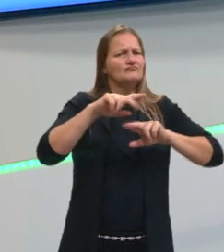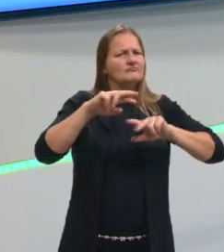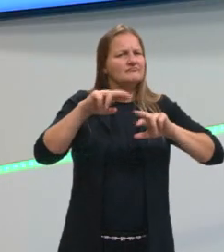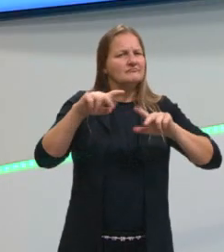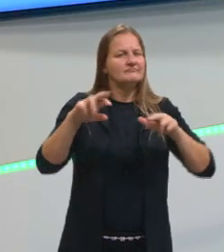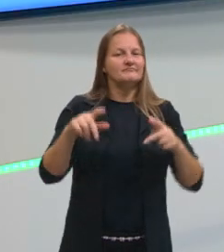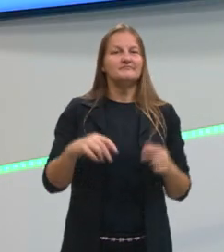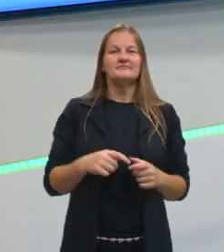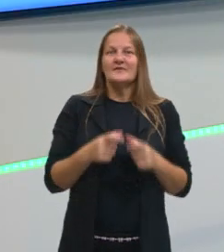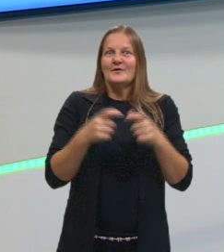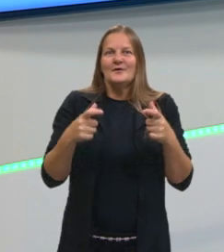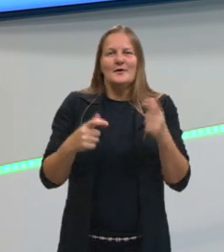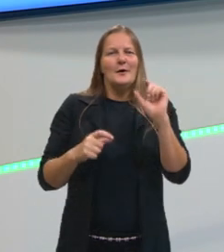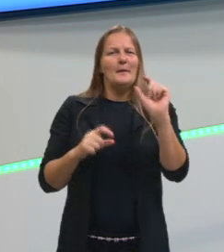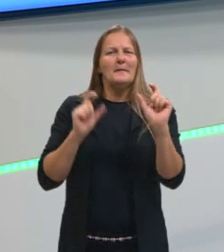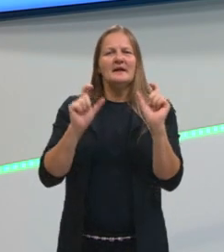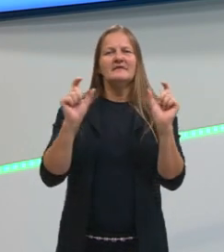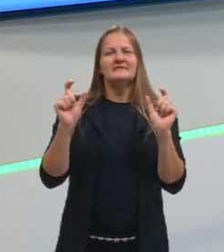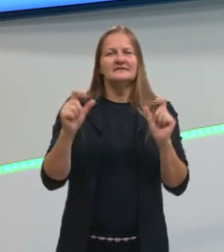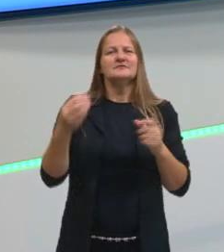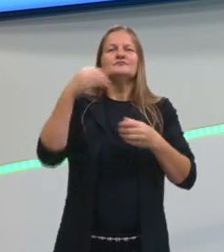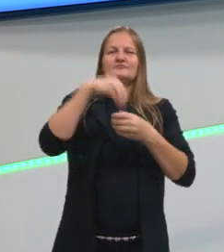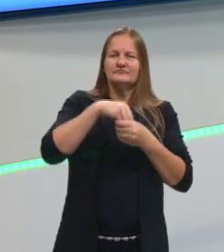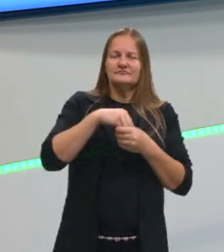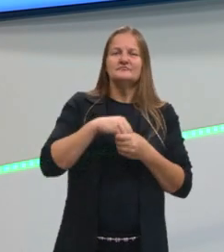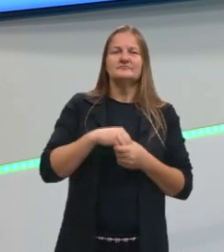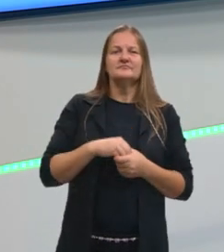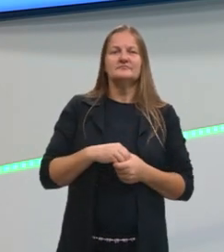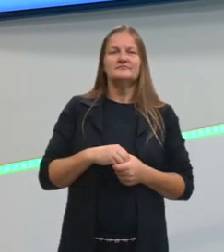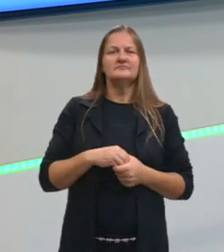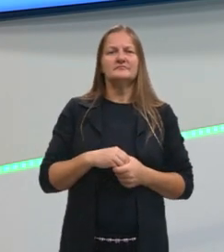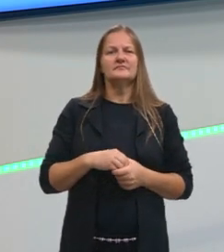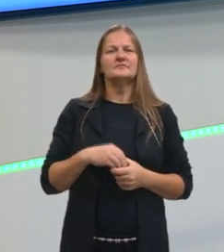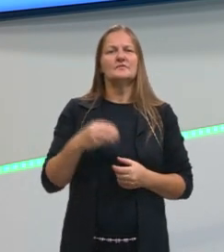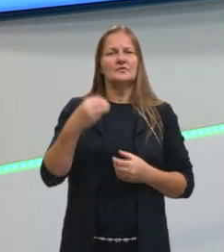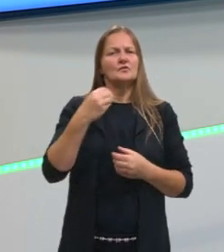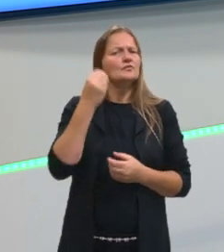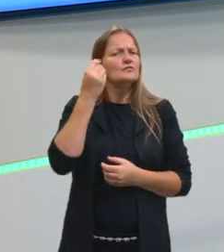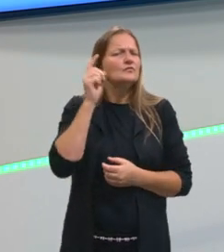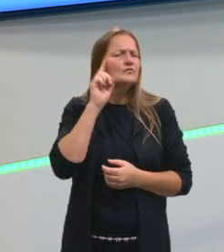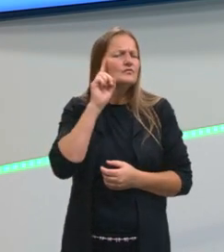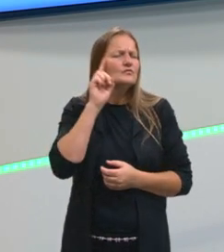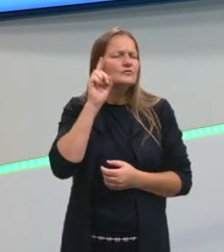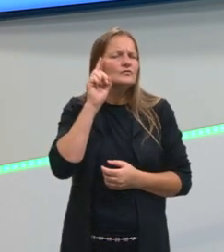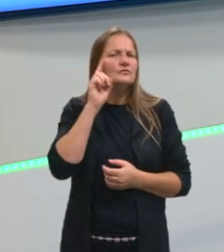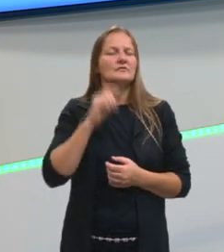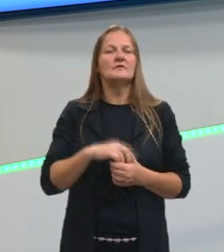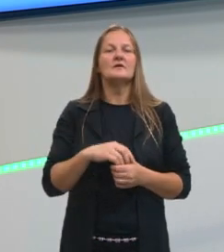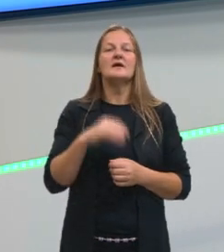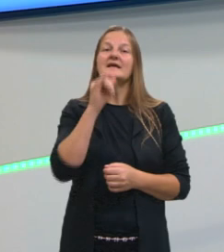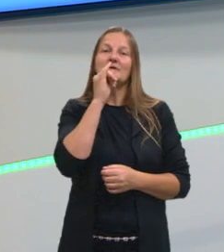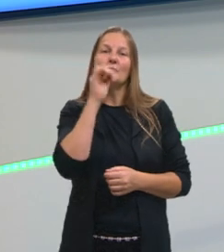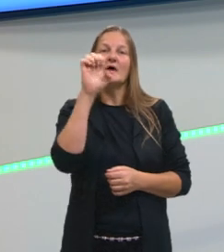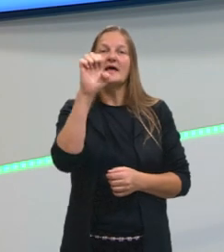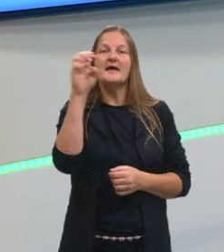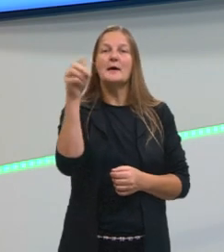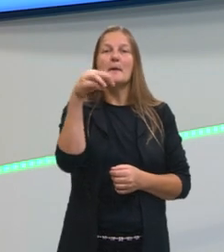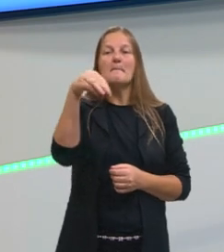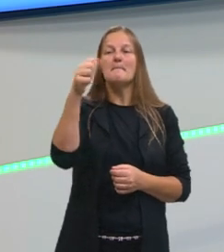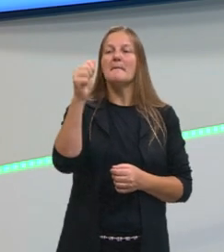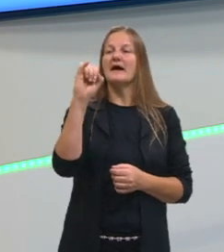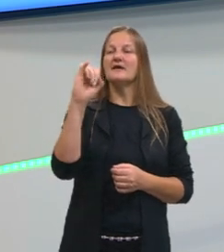número imenso de palavras que estão dentro do nosso cotidiano e-mail por exemplo